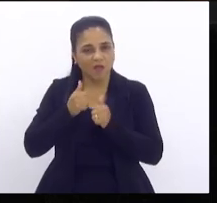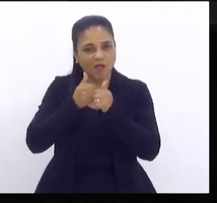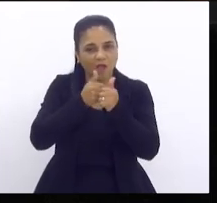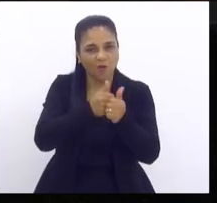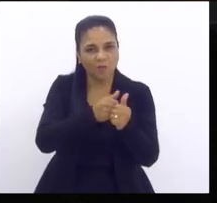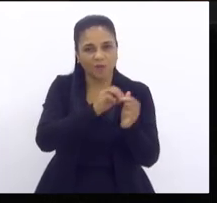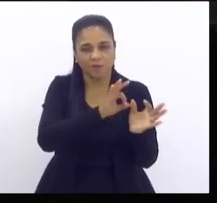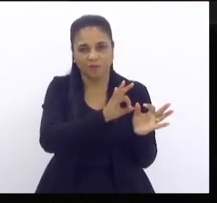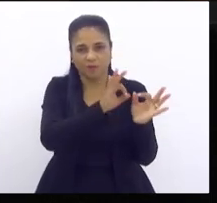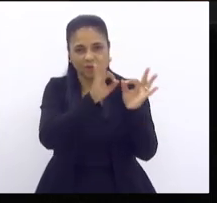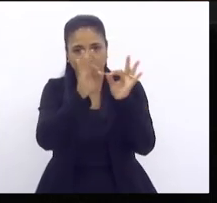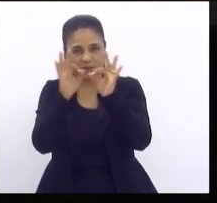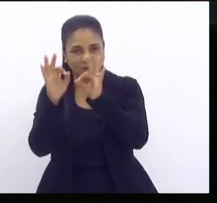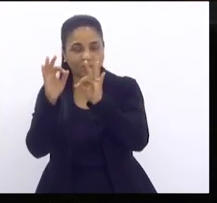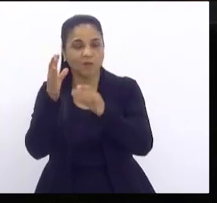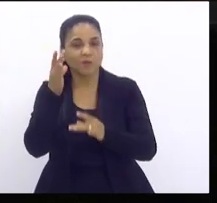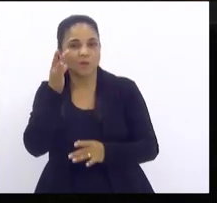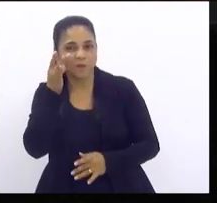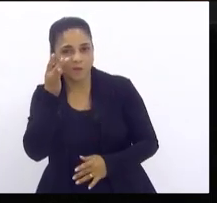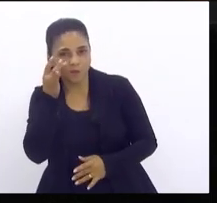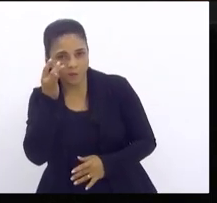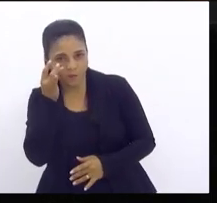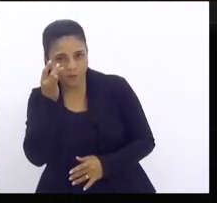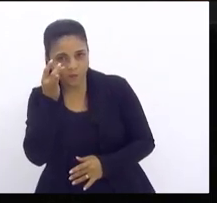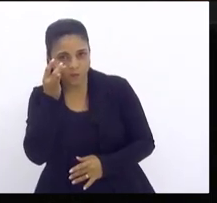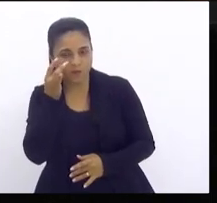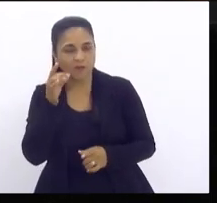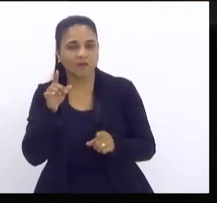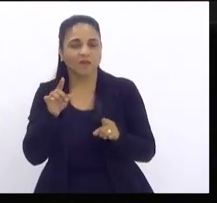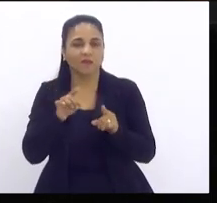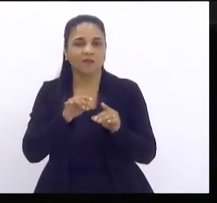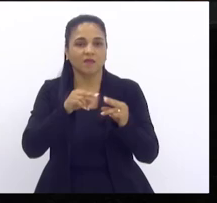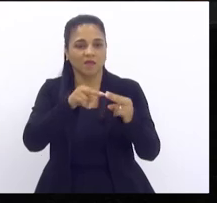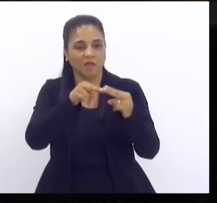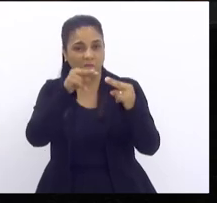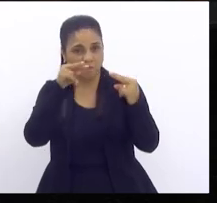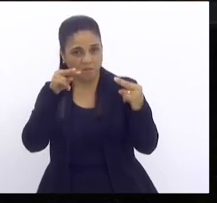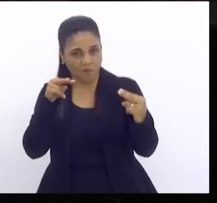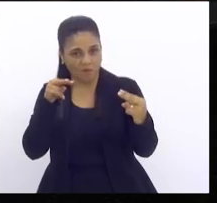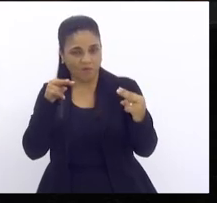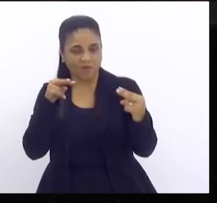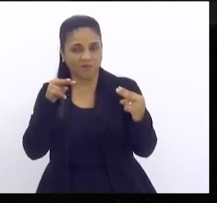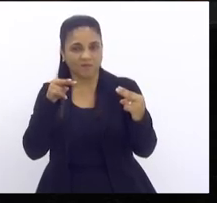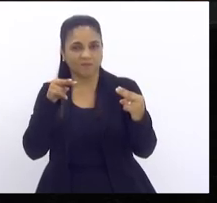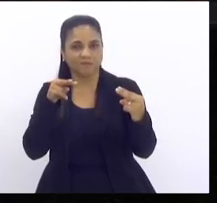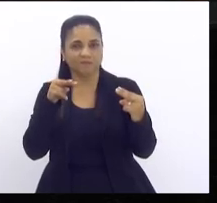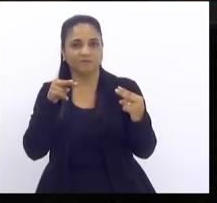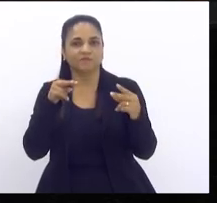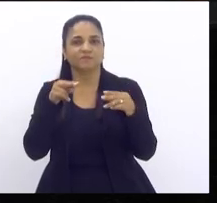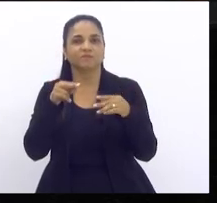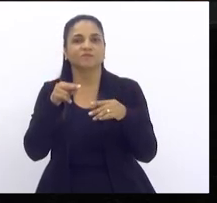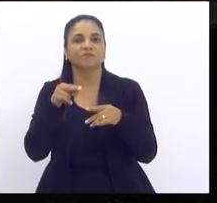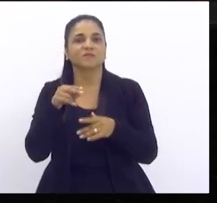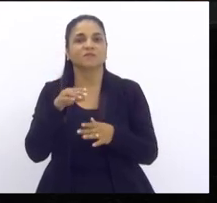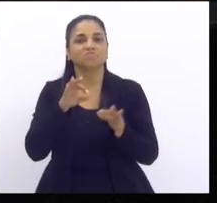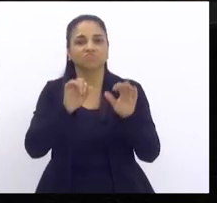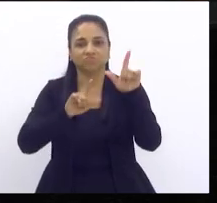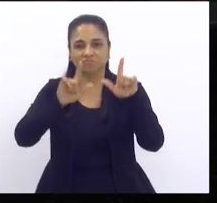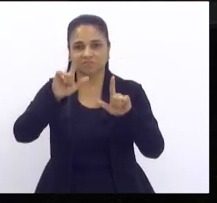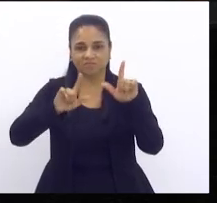acompanham presencialmente ou de forma remota senhoras e senhores